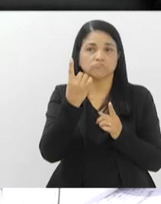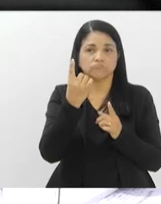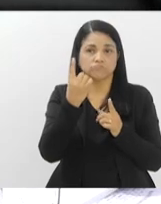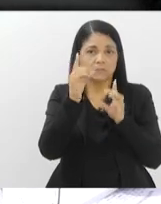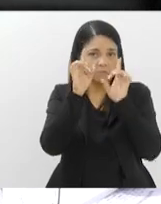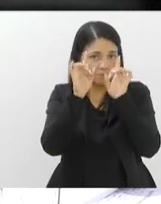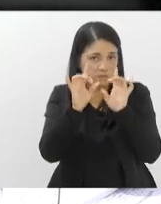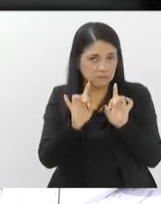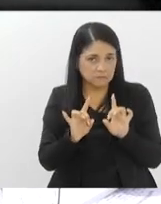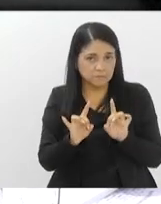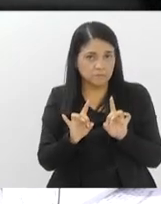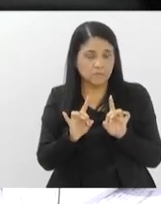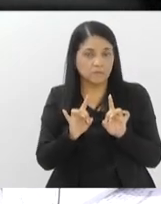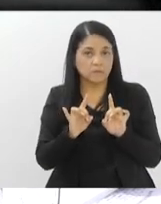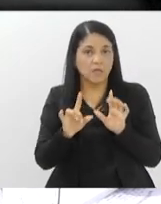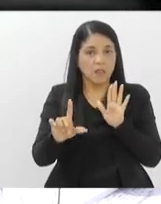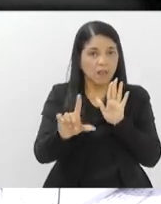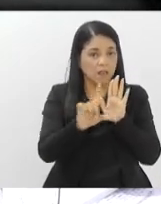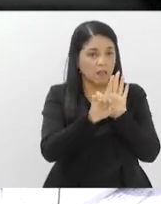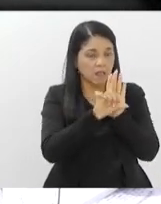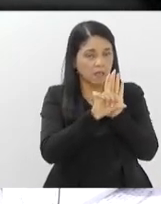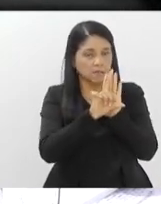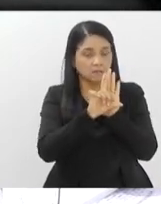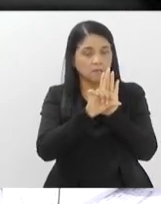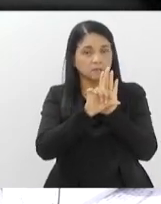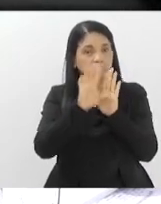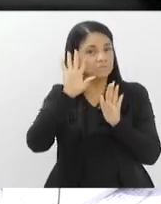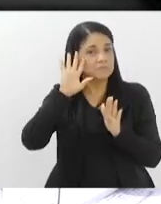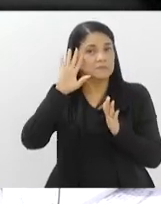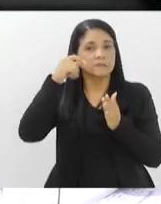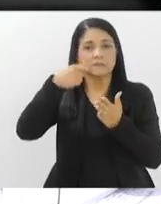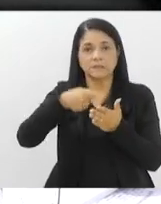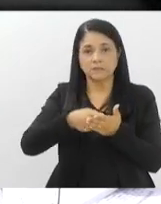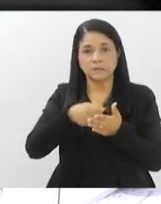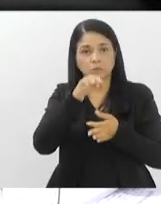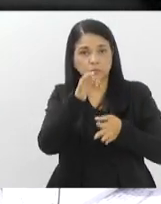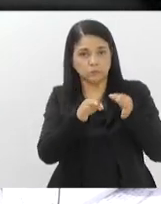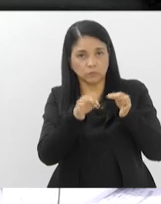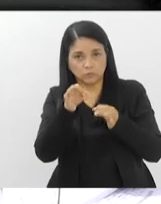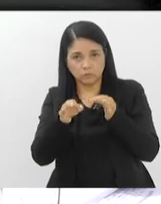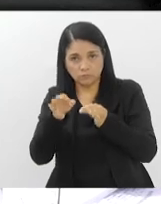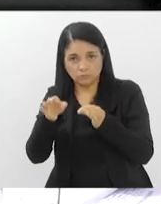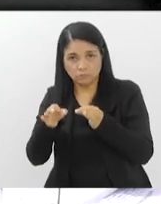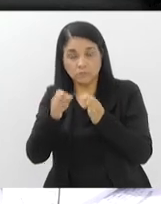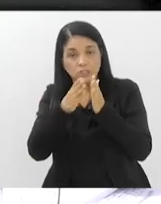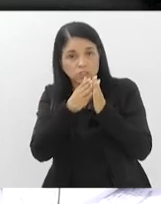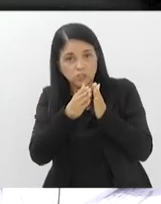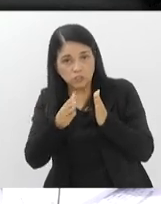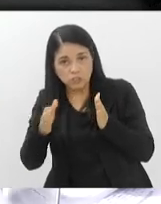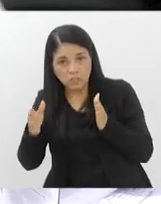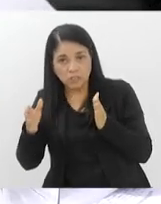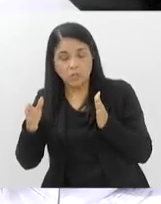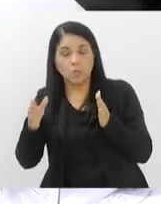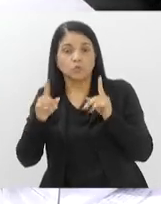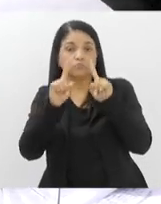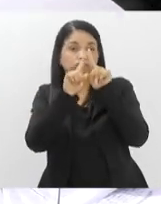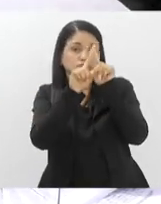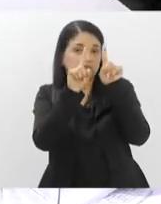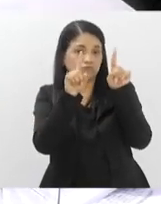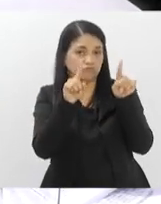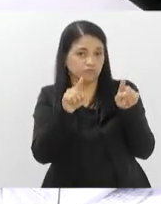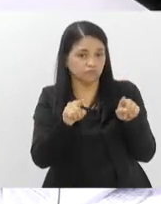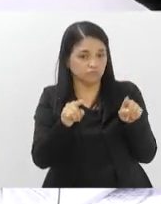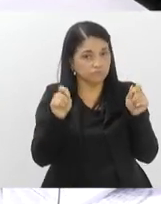dar legalidade à decisão judicial que estendeu a possibilidade dos funcionários